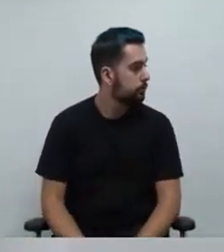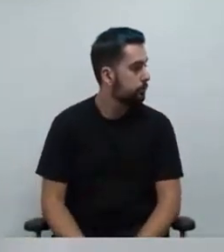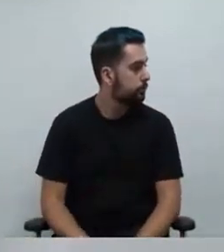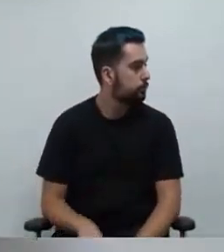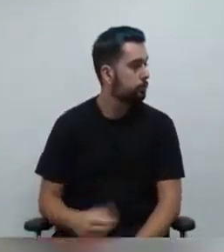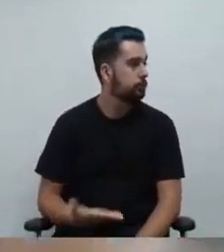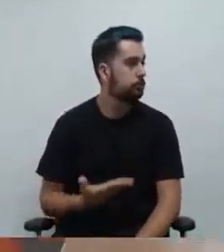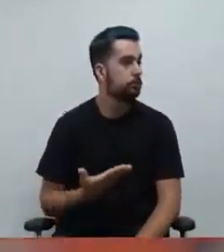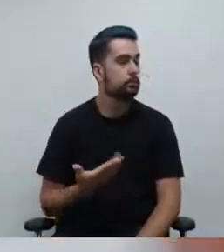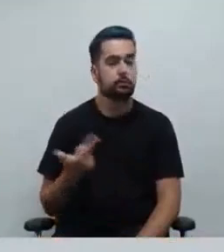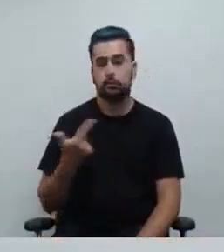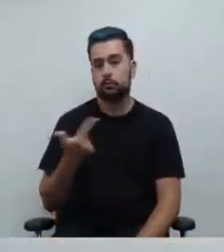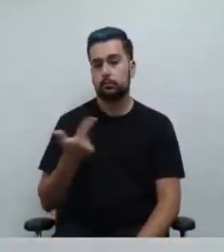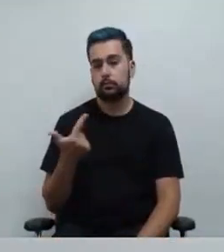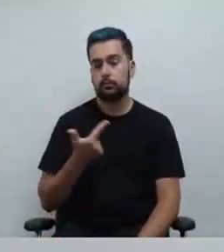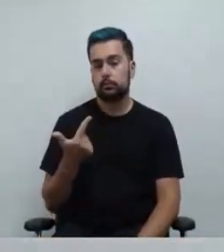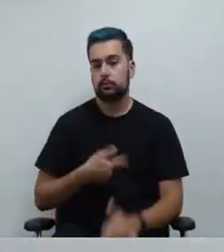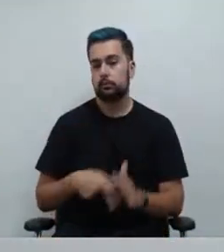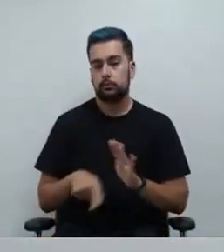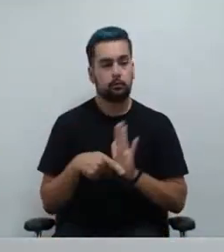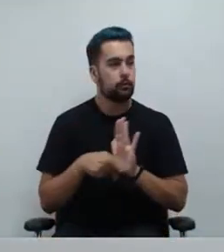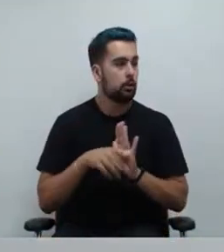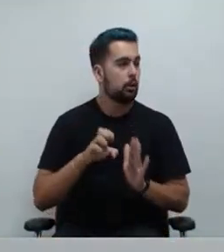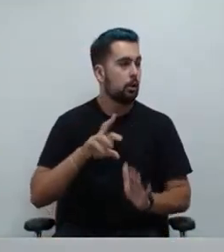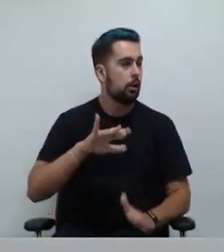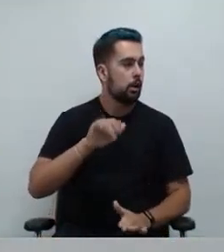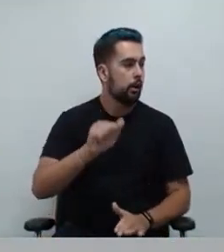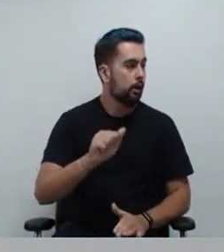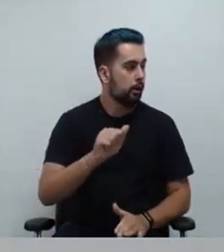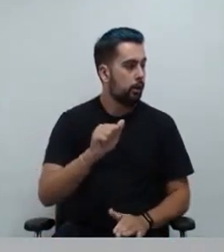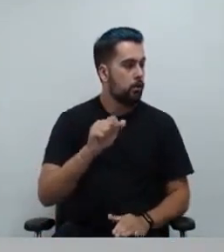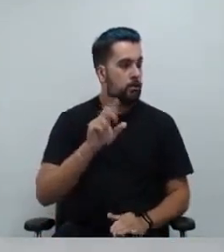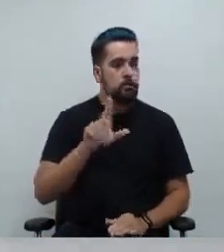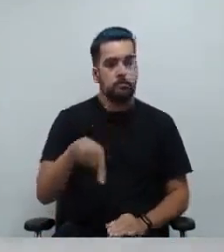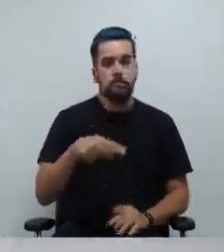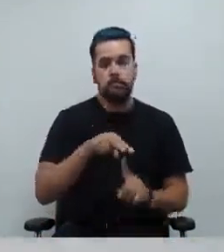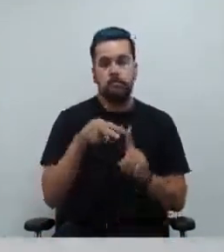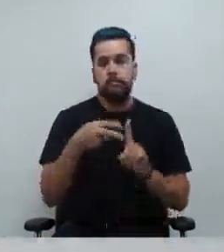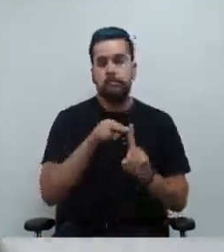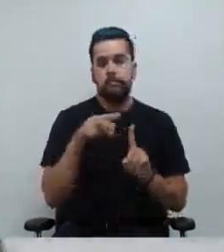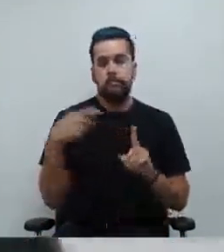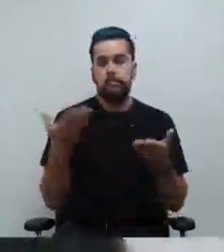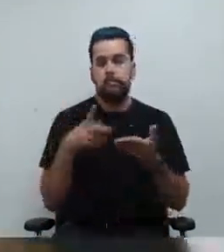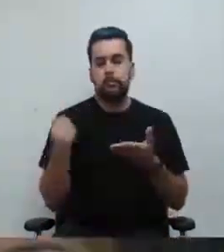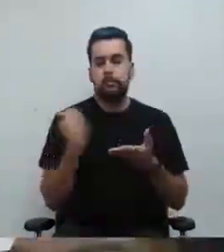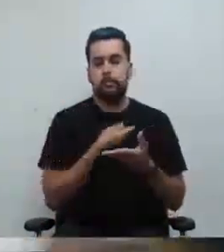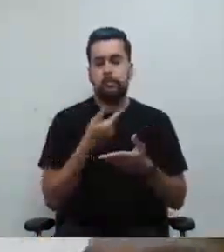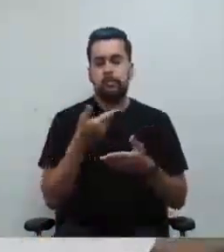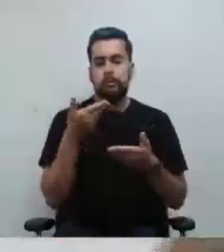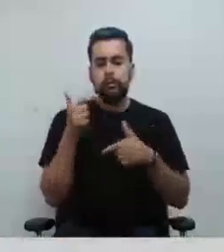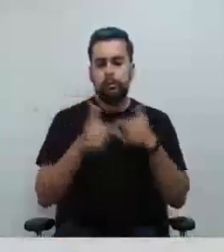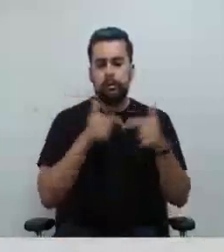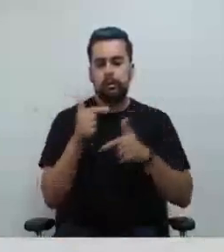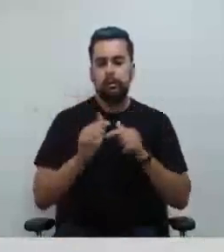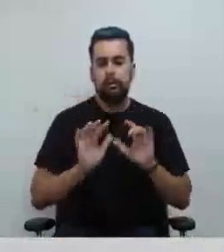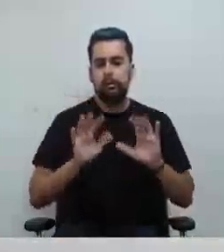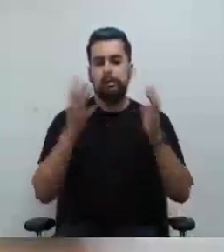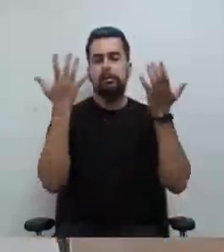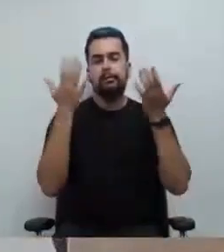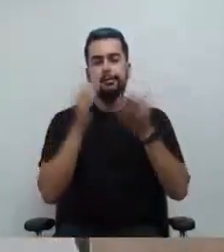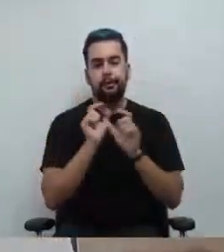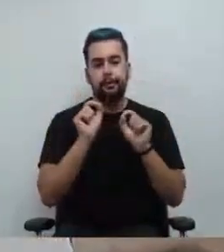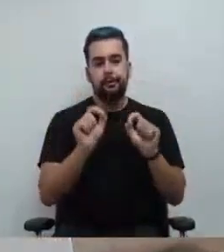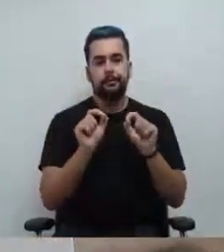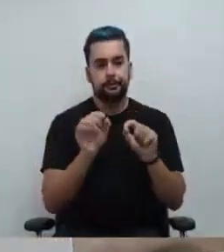Então, com relação à segunda parte, né, Érica, acho que esse é um aspecto que mais, hoje nós temos trabalhado muito para que isso aconteça,